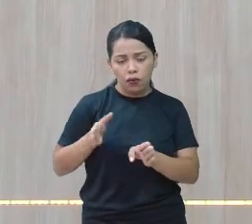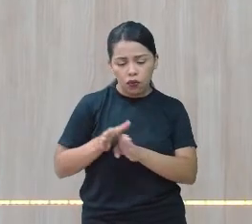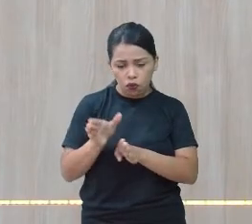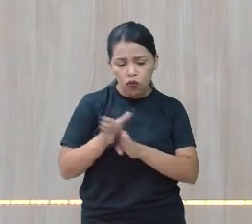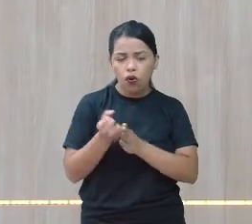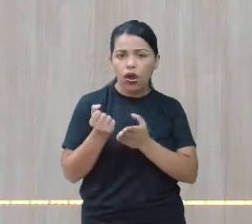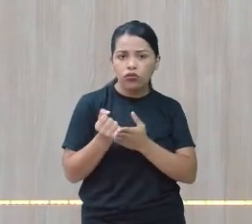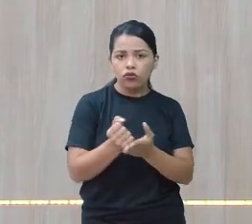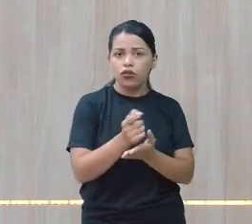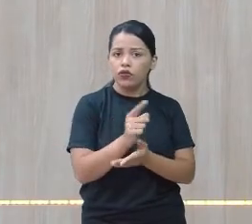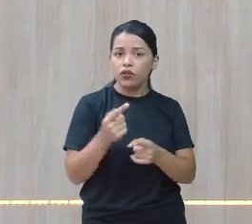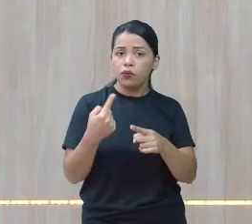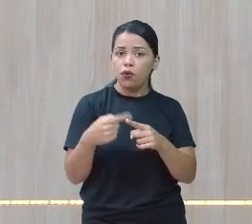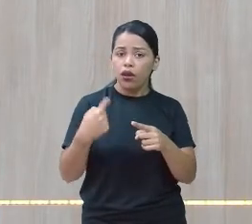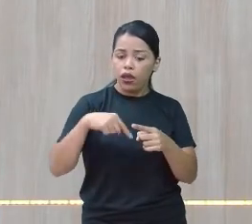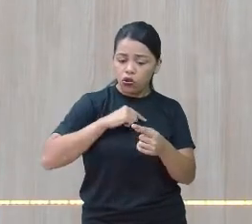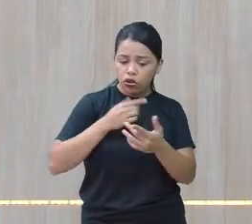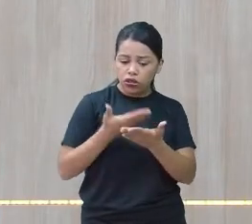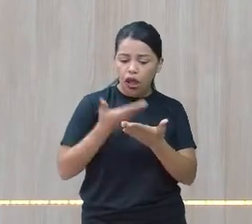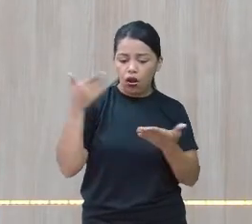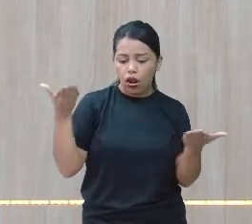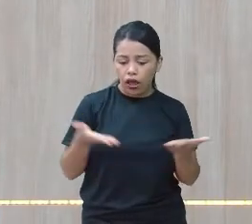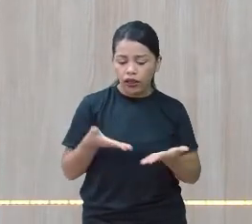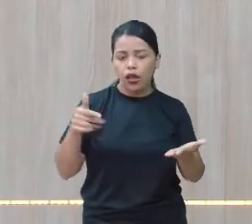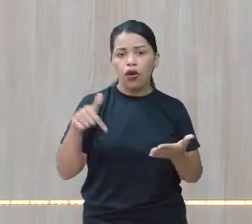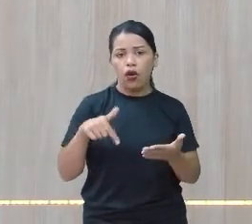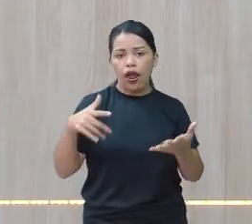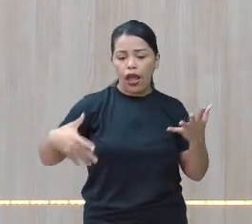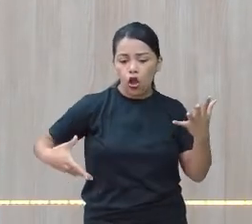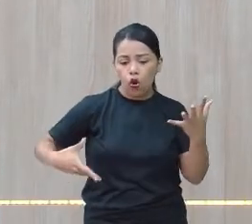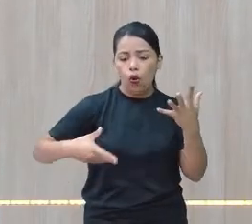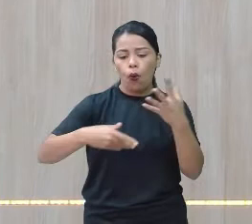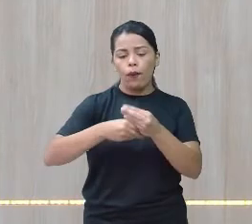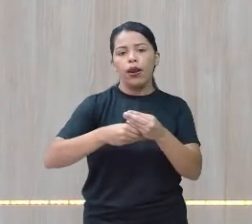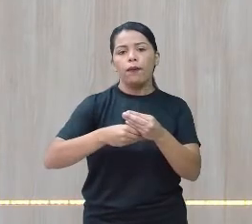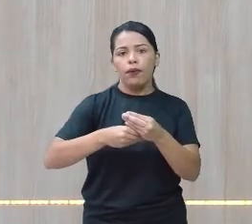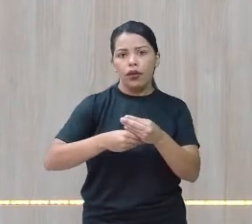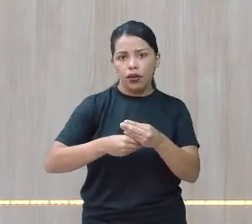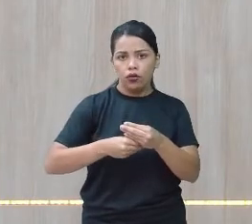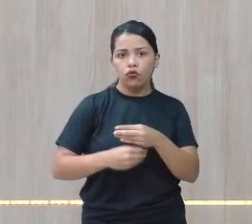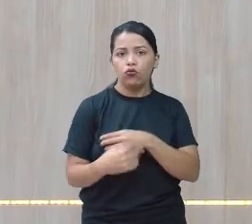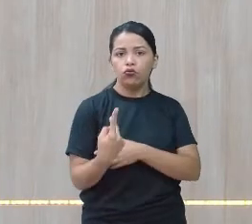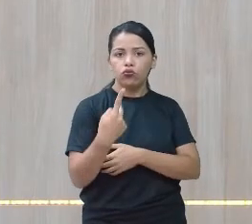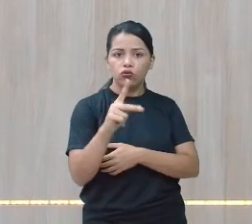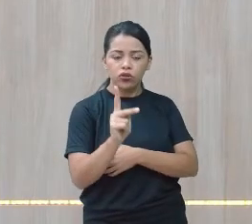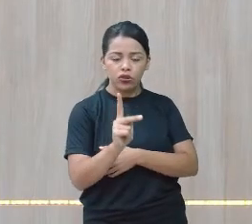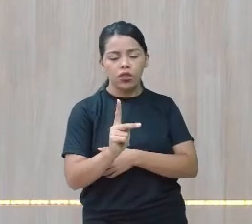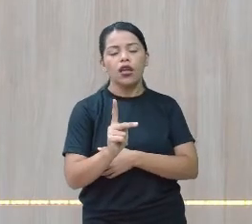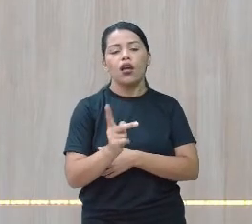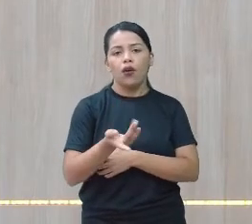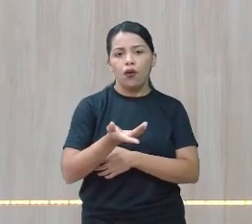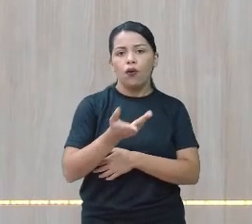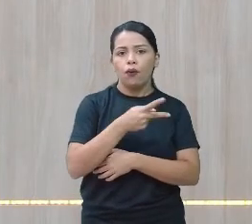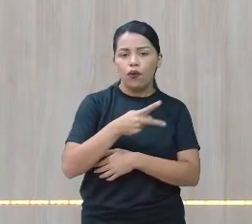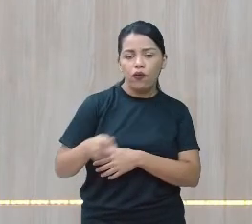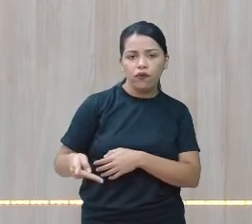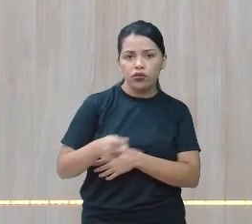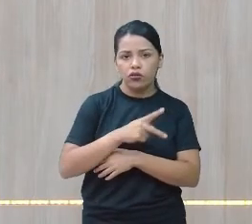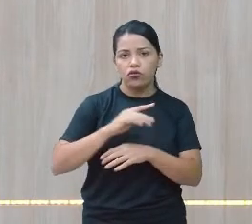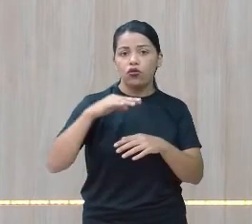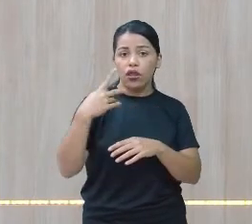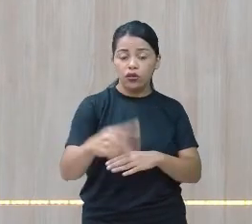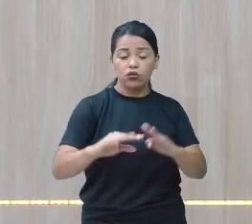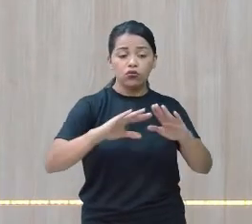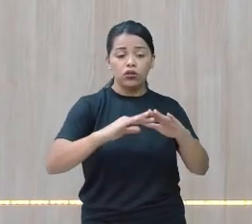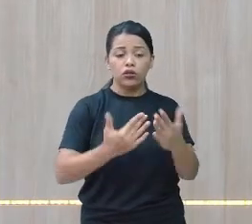aula, ela é um complemento. Ela vem, né, para uma parceria aí com o professor da escola de vocês, aí da escola física.